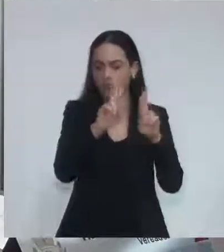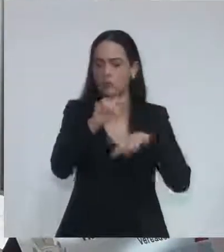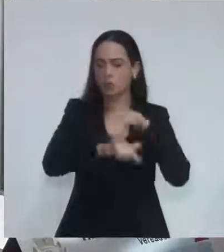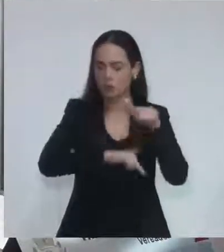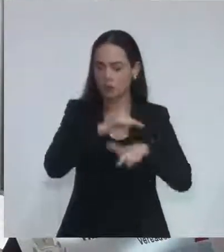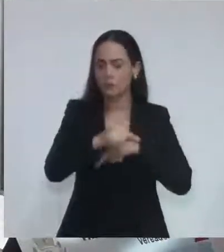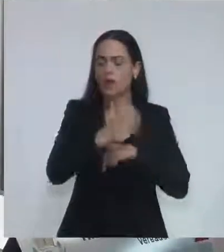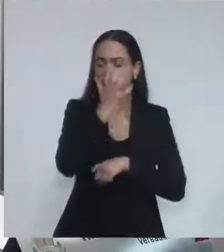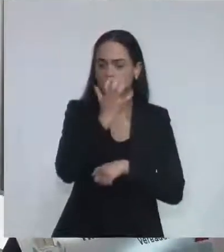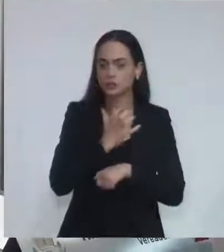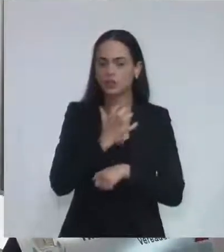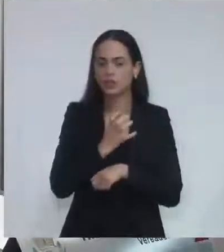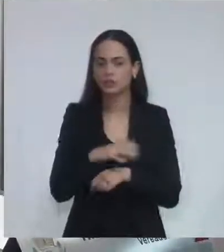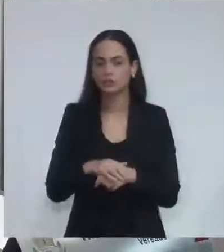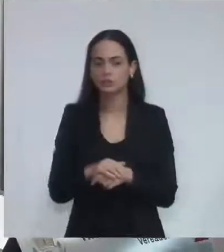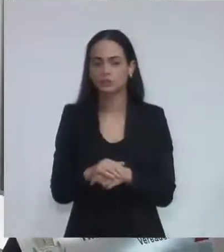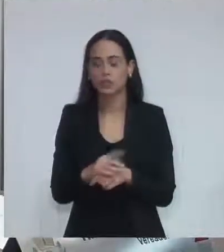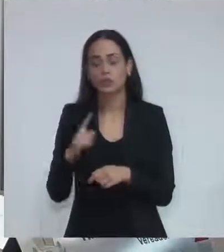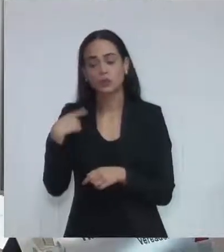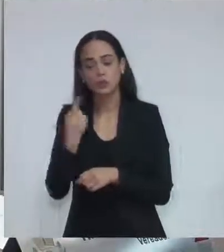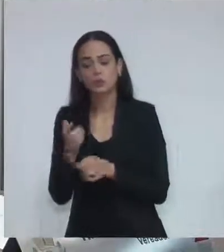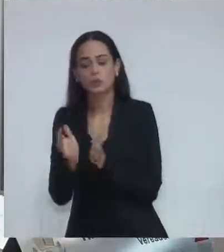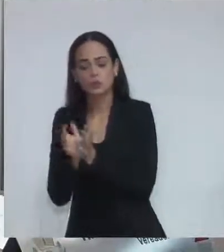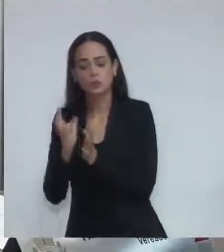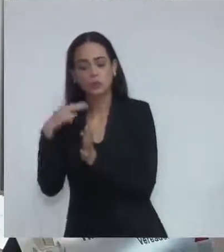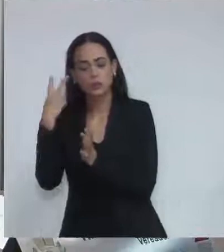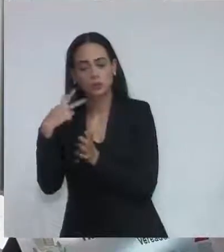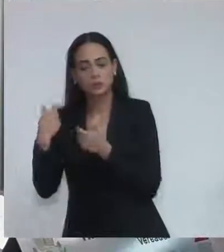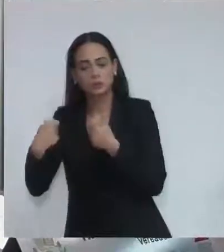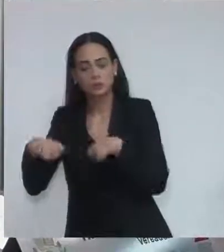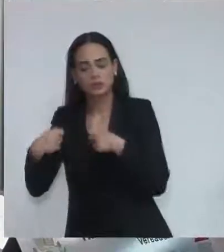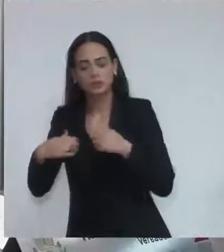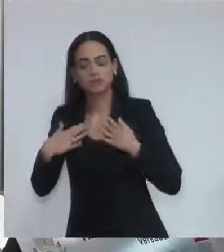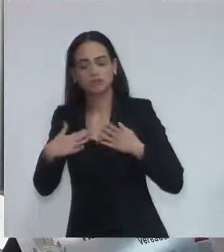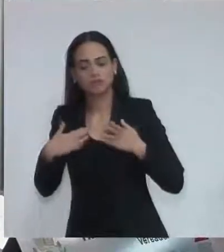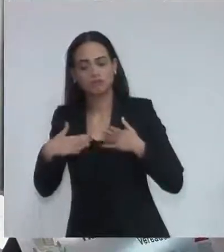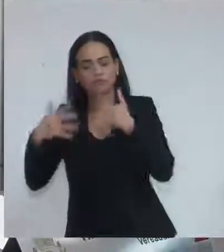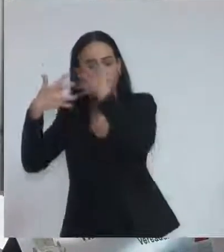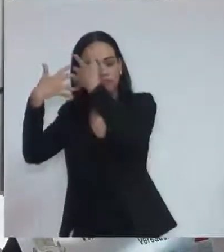que sentar e analisar essa decisão do Ministério Público. Obrigado, senhor presidente.